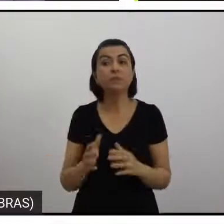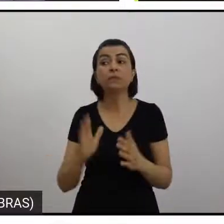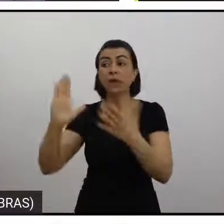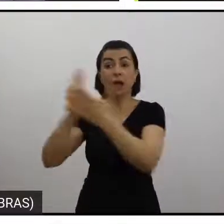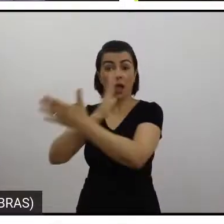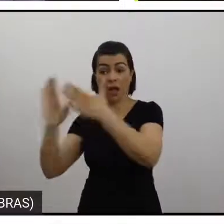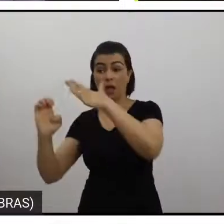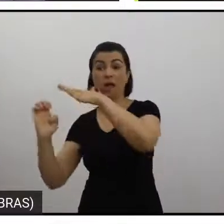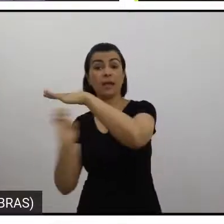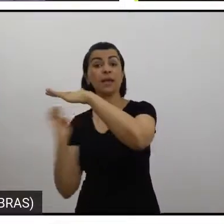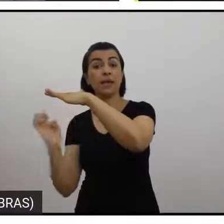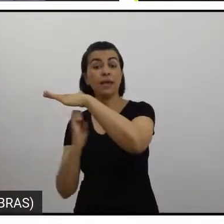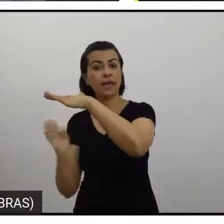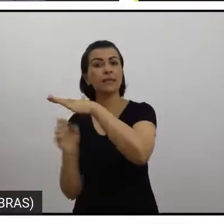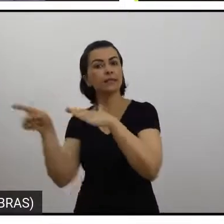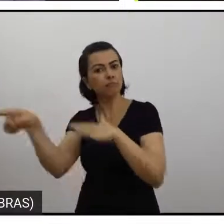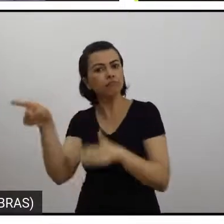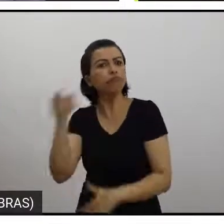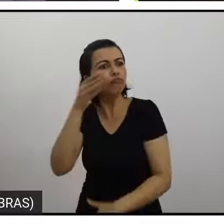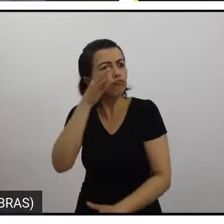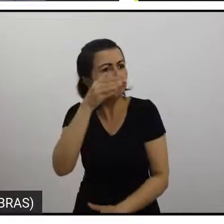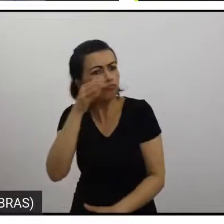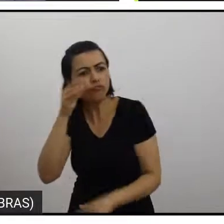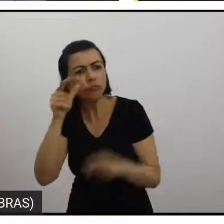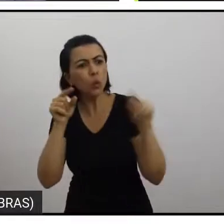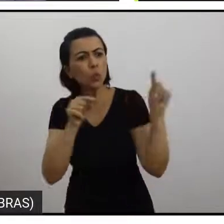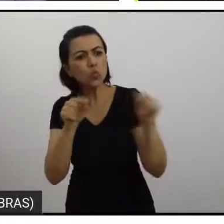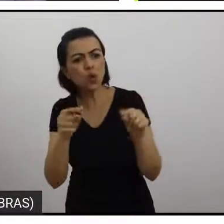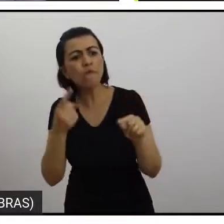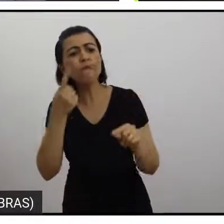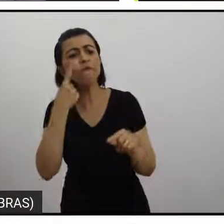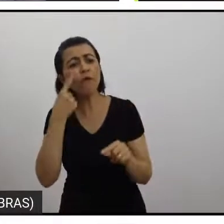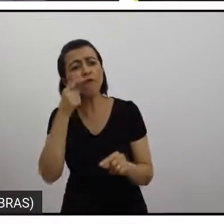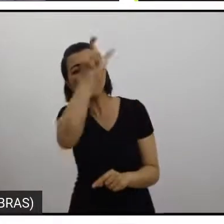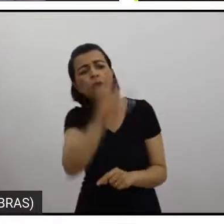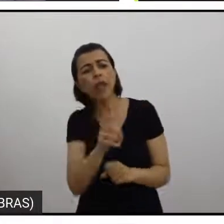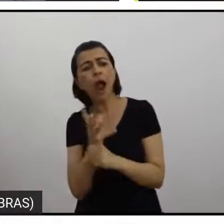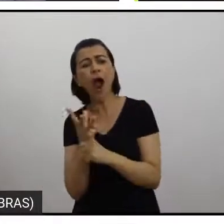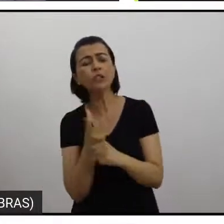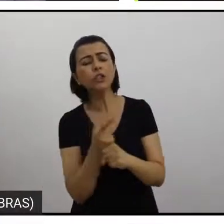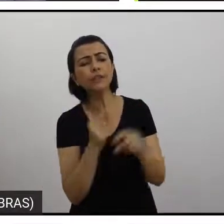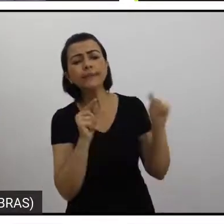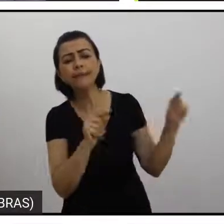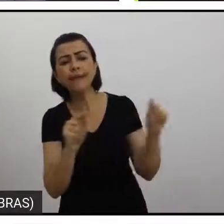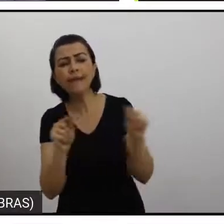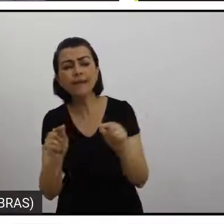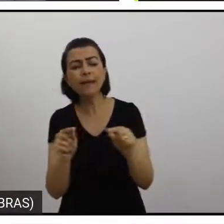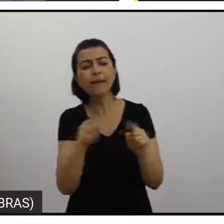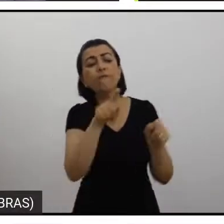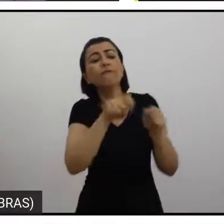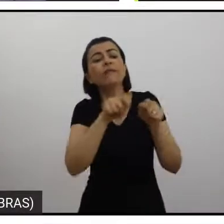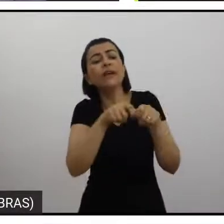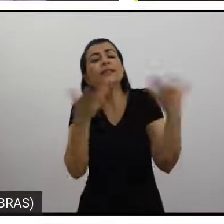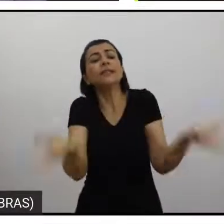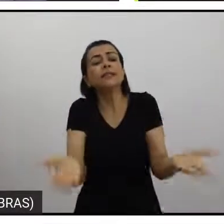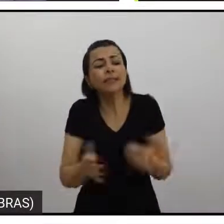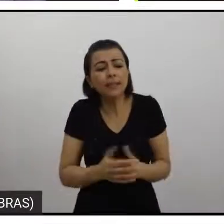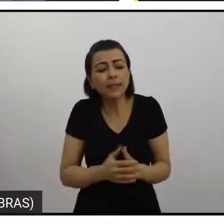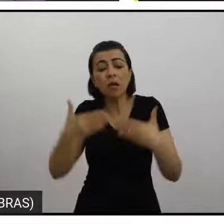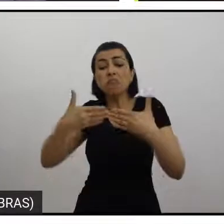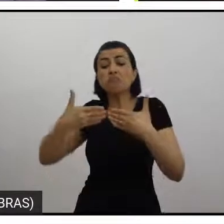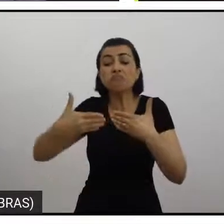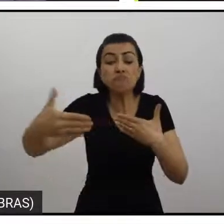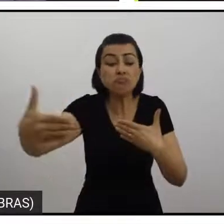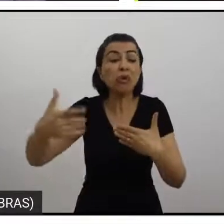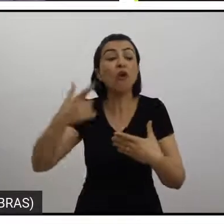dos artistas para ver o que eles iam fazer com aquilo. Até para pensar como é que podia desenvolver aquilo. E tem